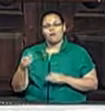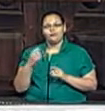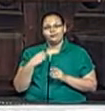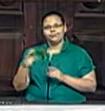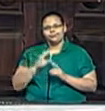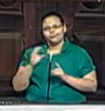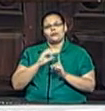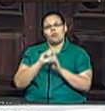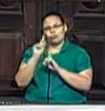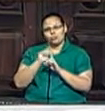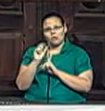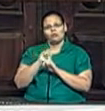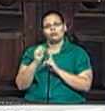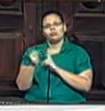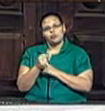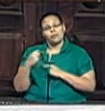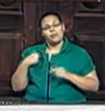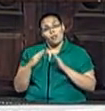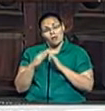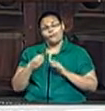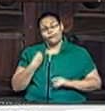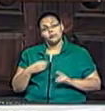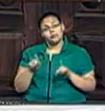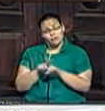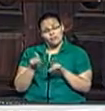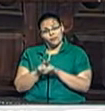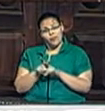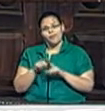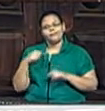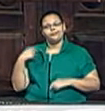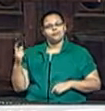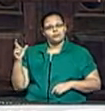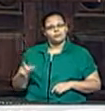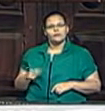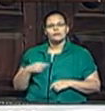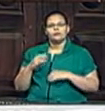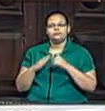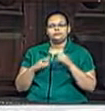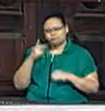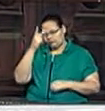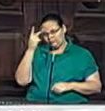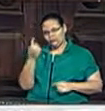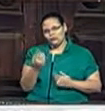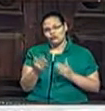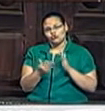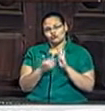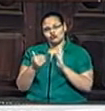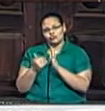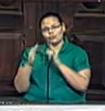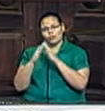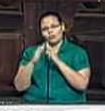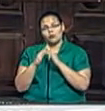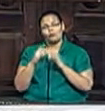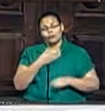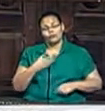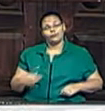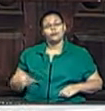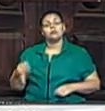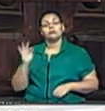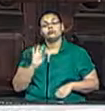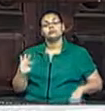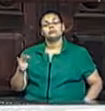aluguel social. A Minha Casa Minha Vida não vem, por incompetência, por mentira ou por falta de articulação com o governo federal.